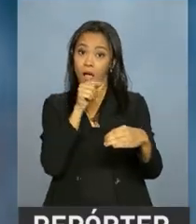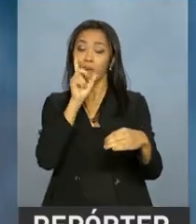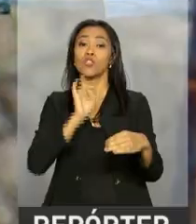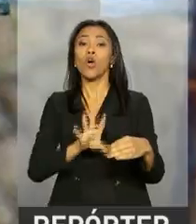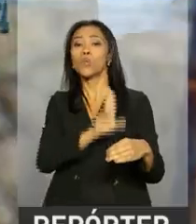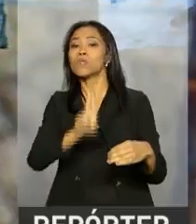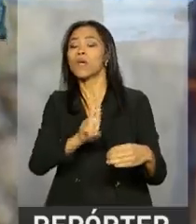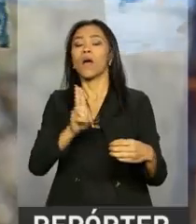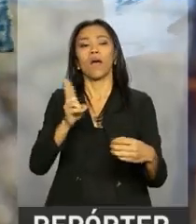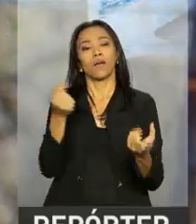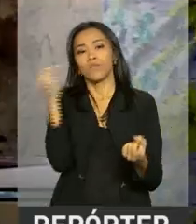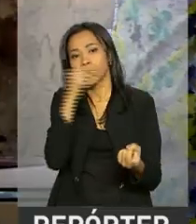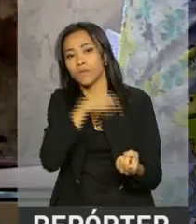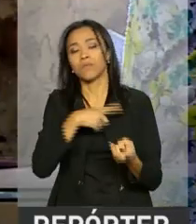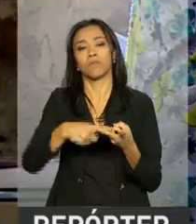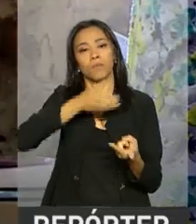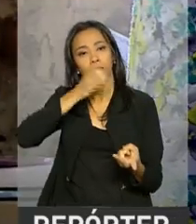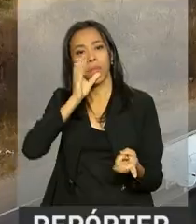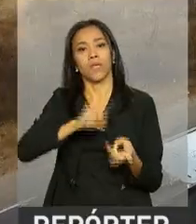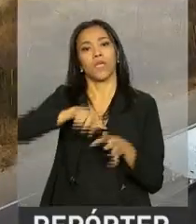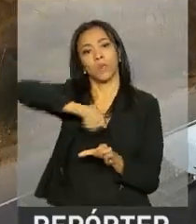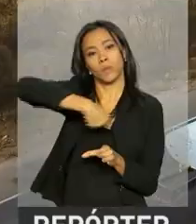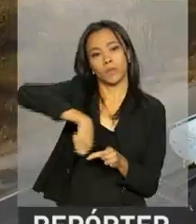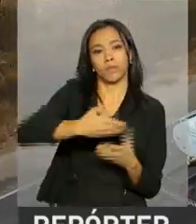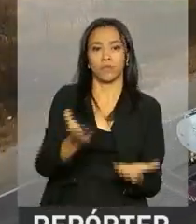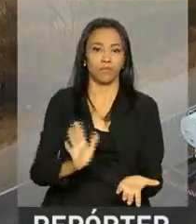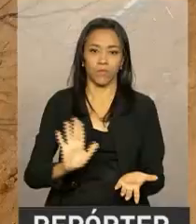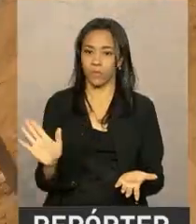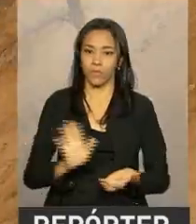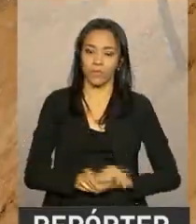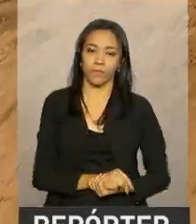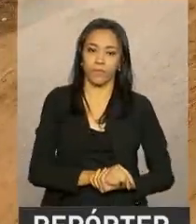para beber, escovar os dentes e cozinhar.